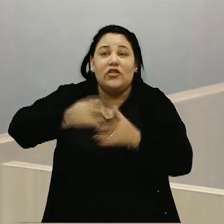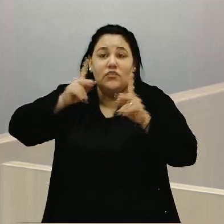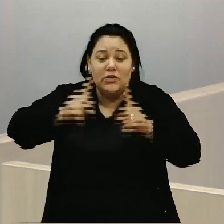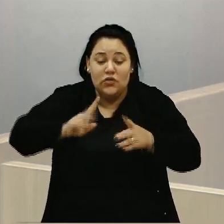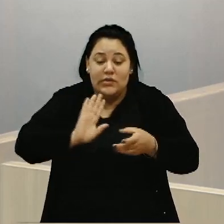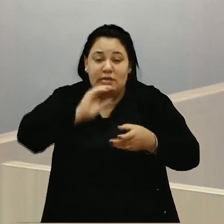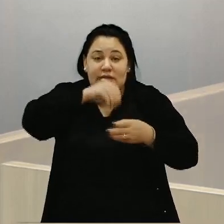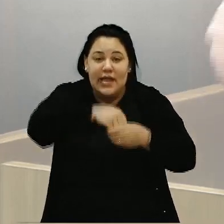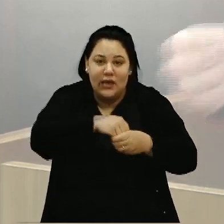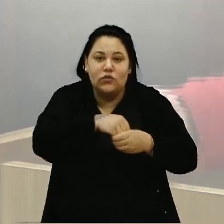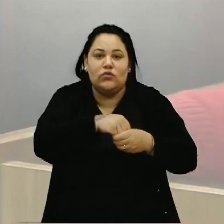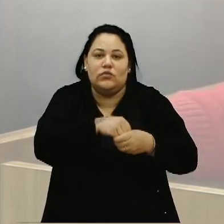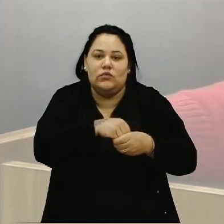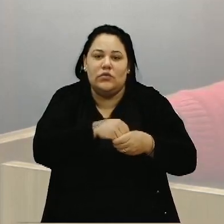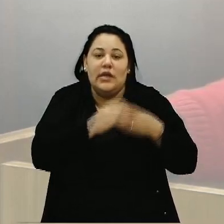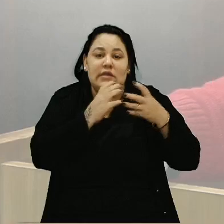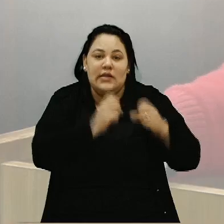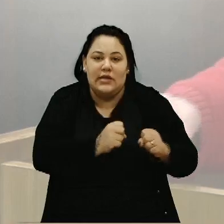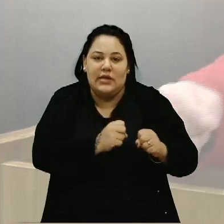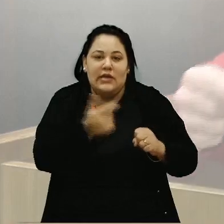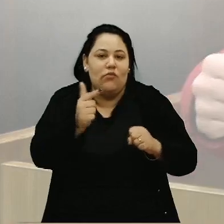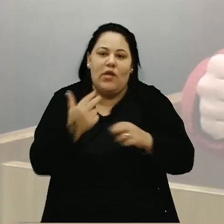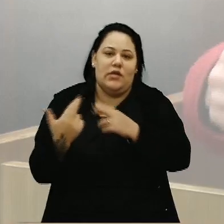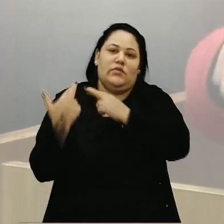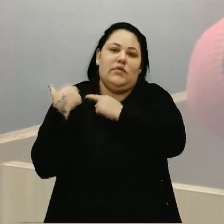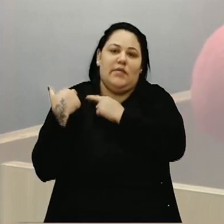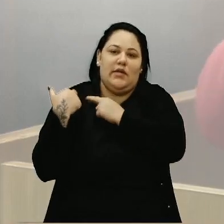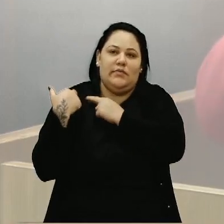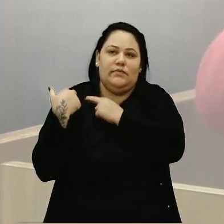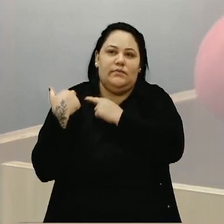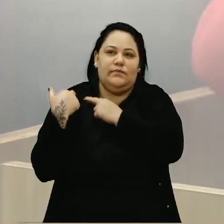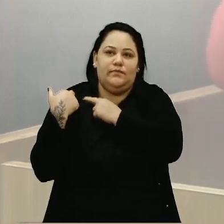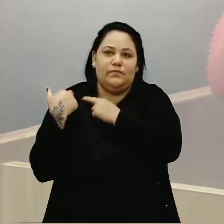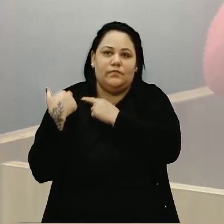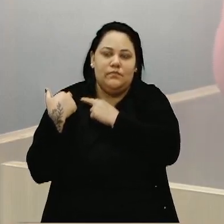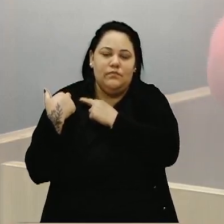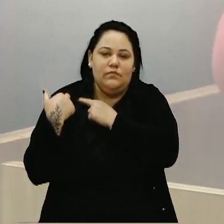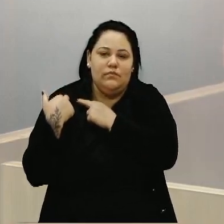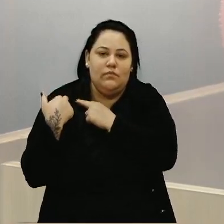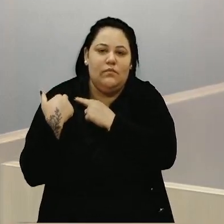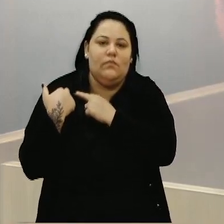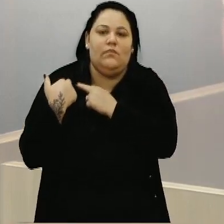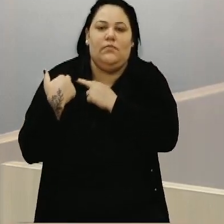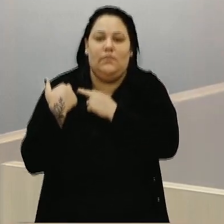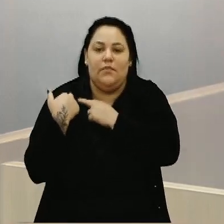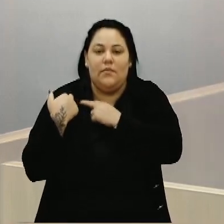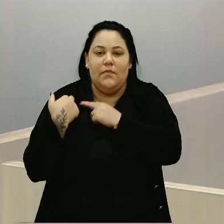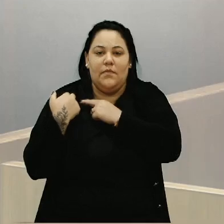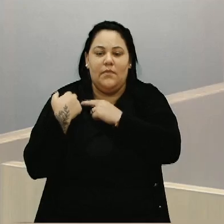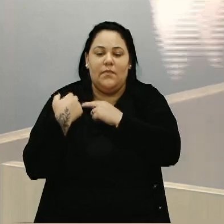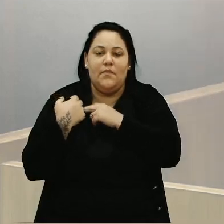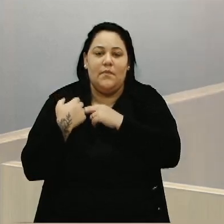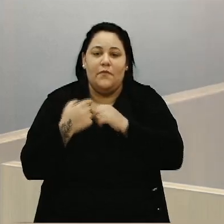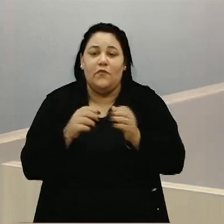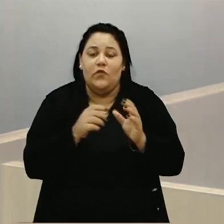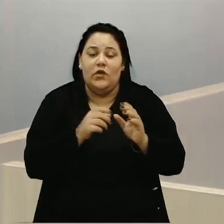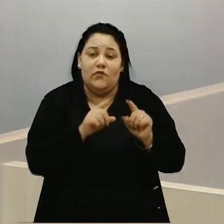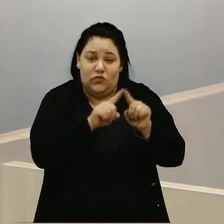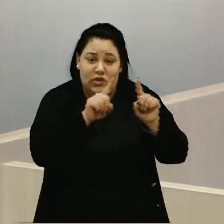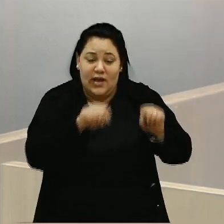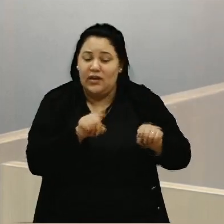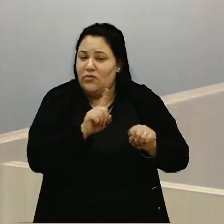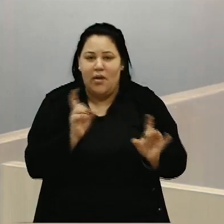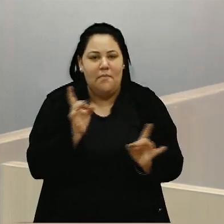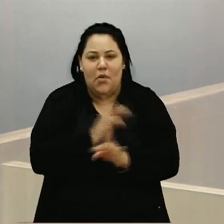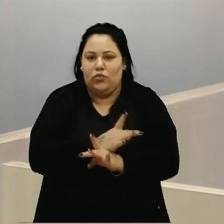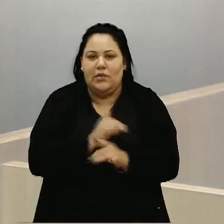são irresponsáveis. Pessoas que não estão preparadas para assumir esses cargos e que estão afundando